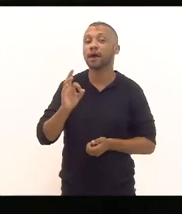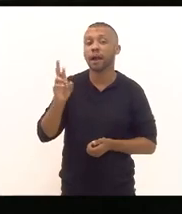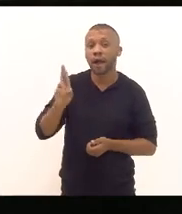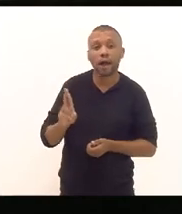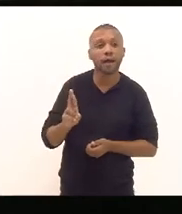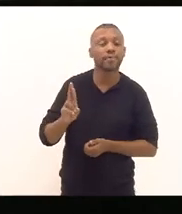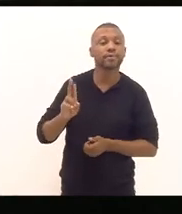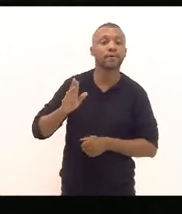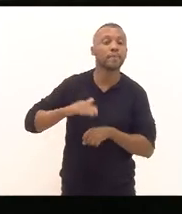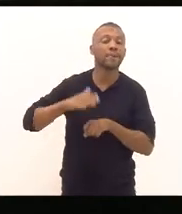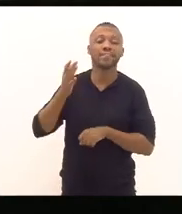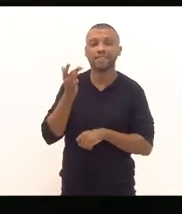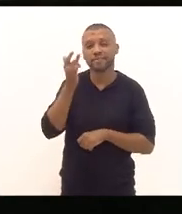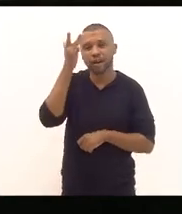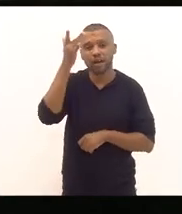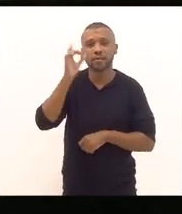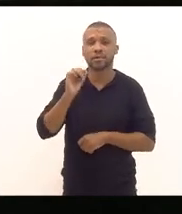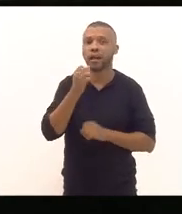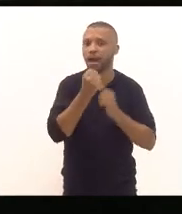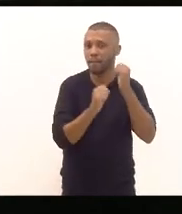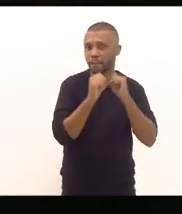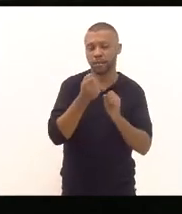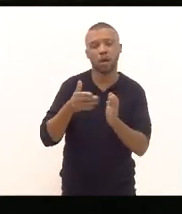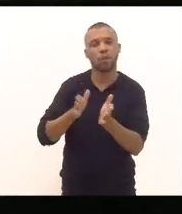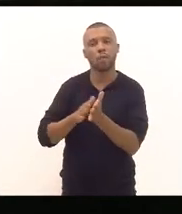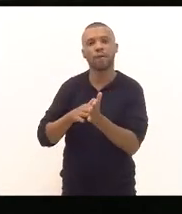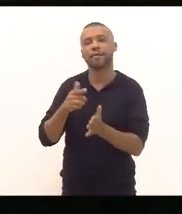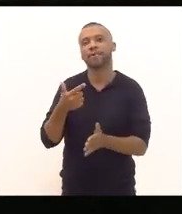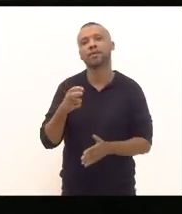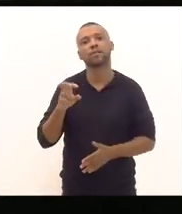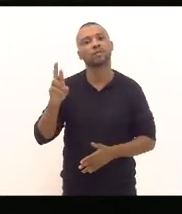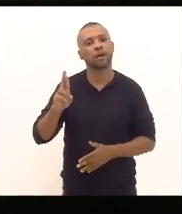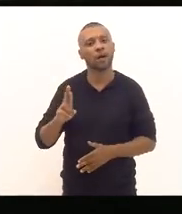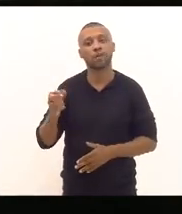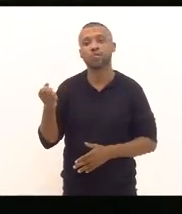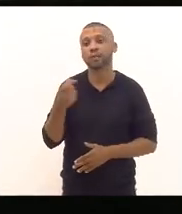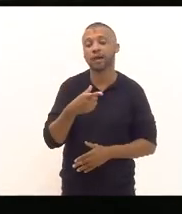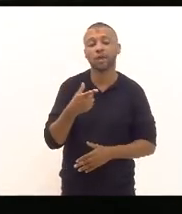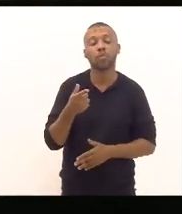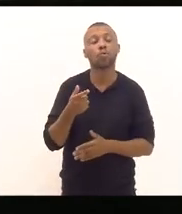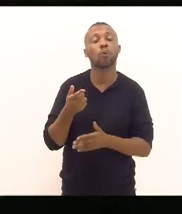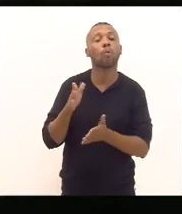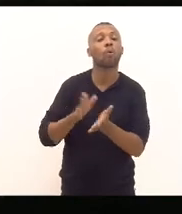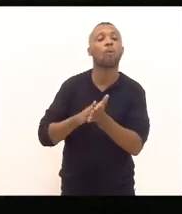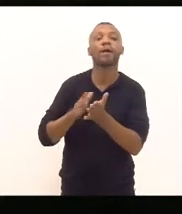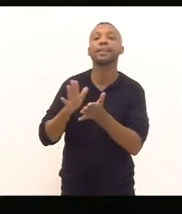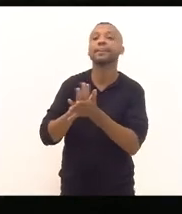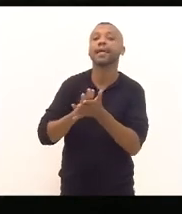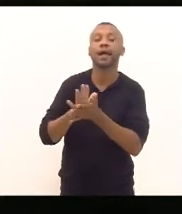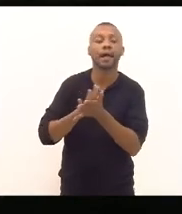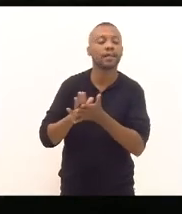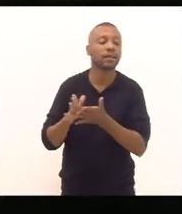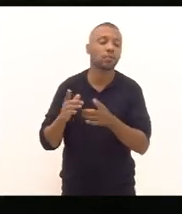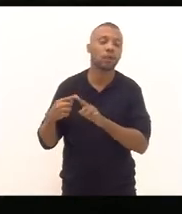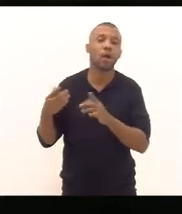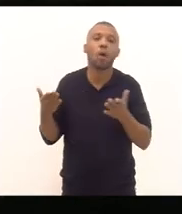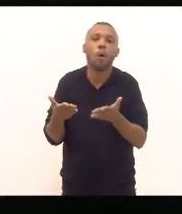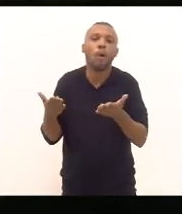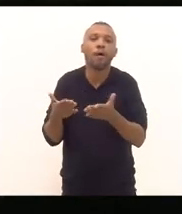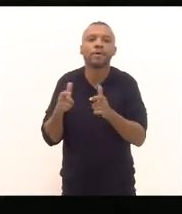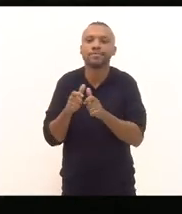é mais fácil a concessionária comprar r$ 25 do que ela não cobra nada porque hoje praticamente